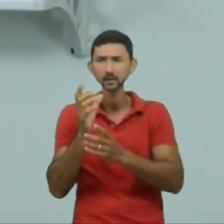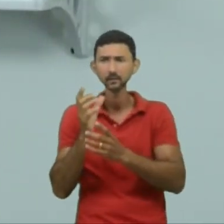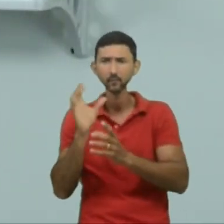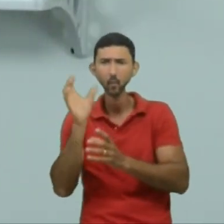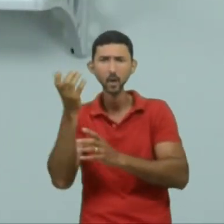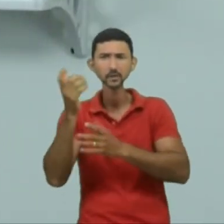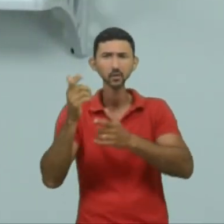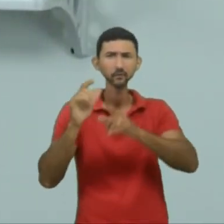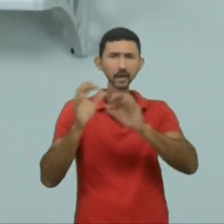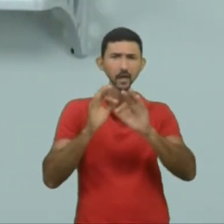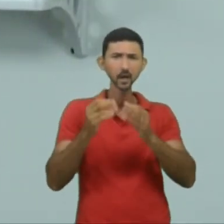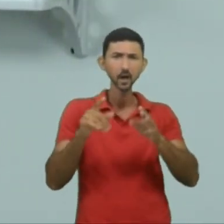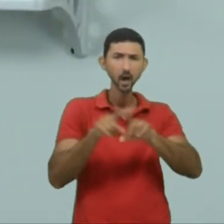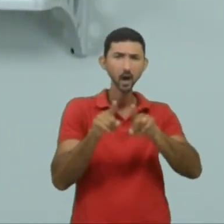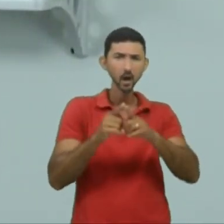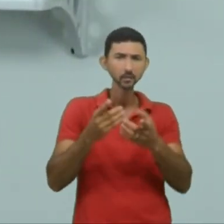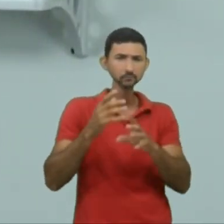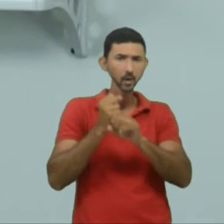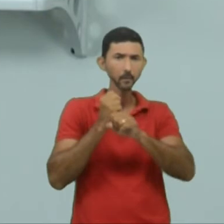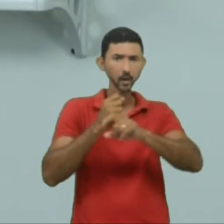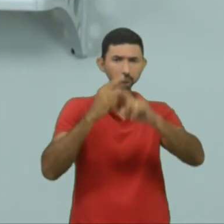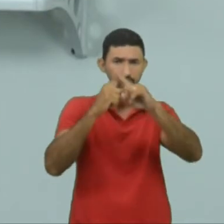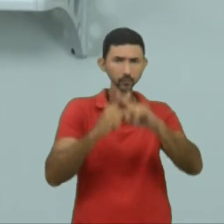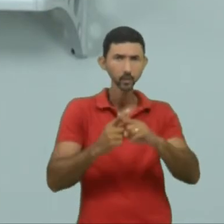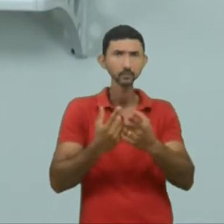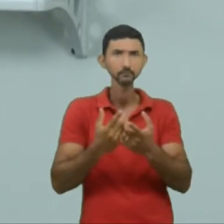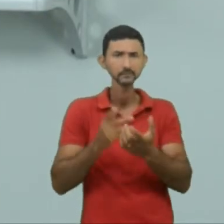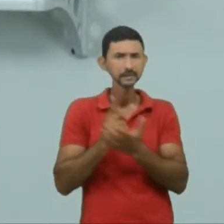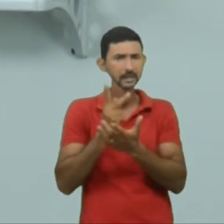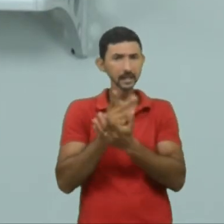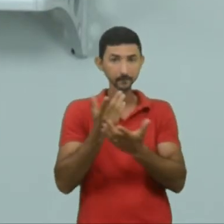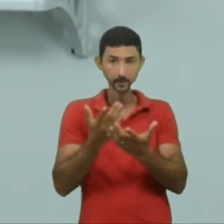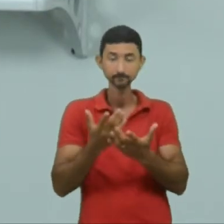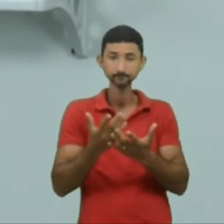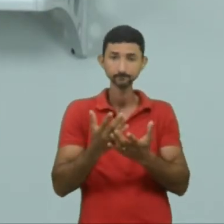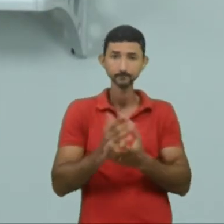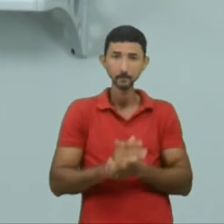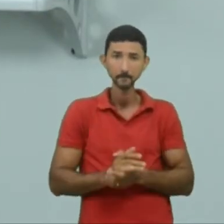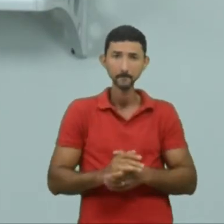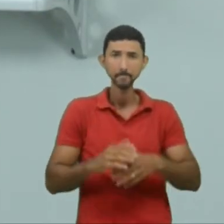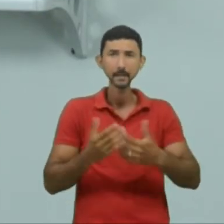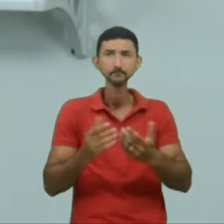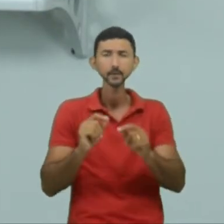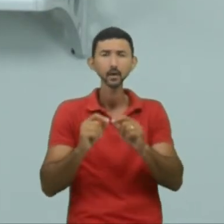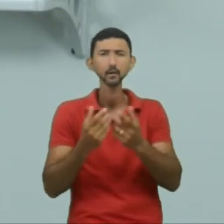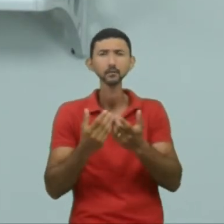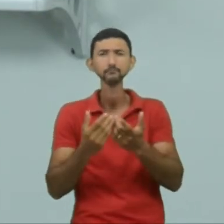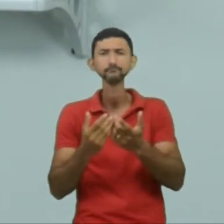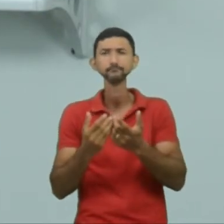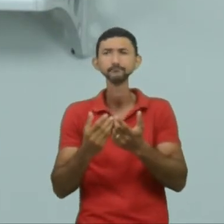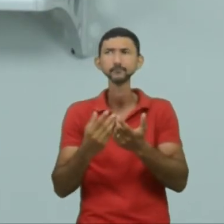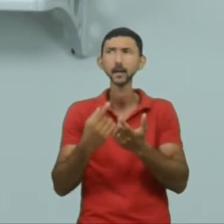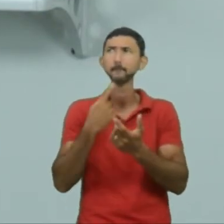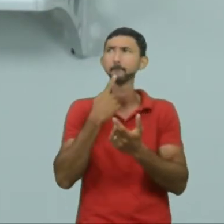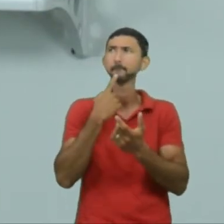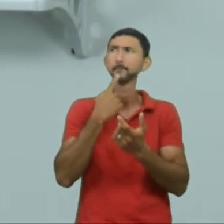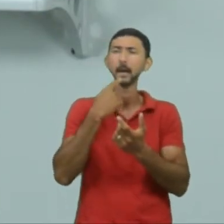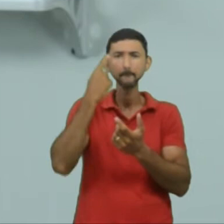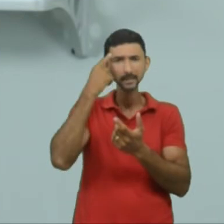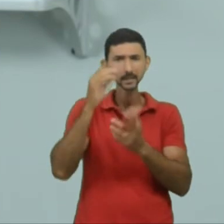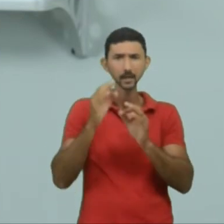esse tipo de situação multiplicando, certo? Então, você deve pensar,